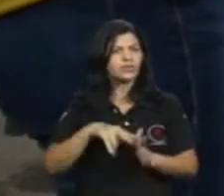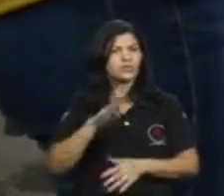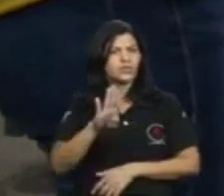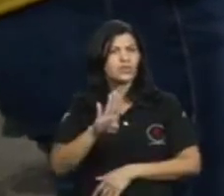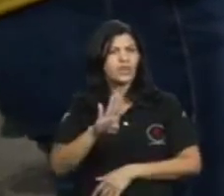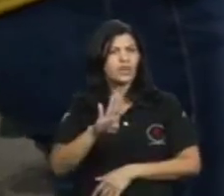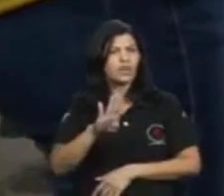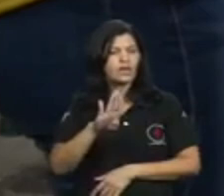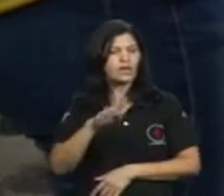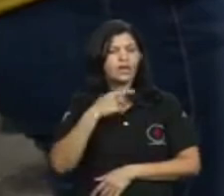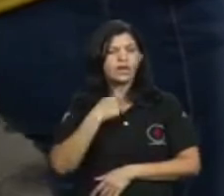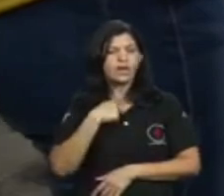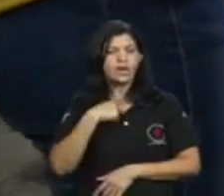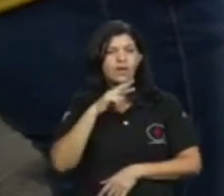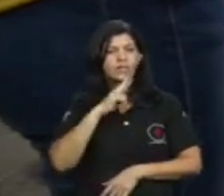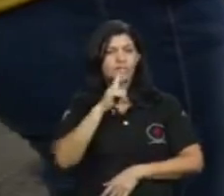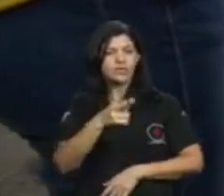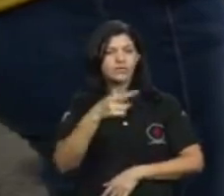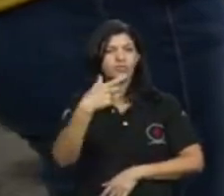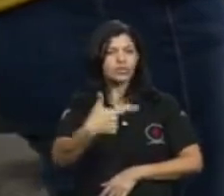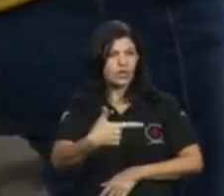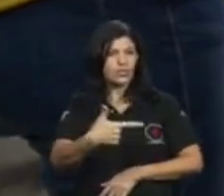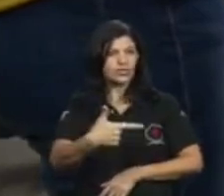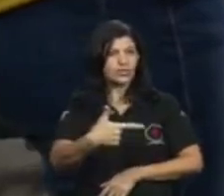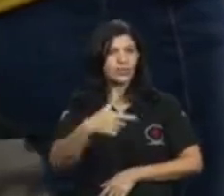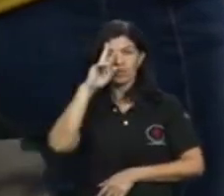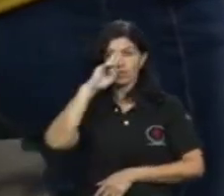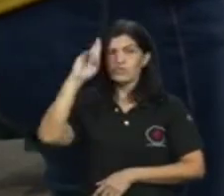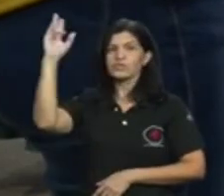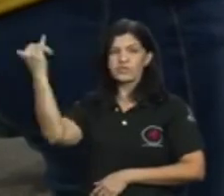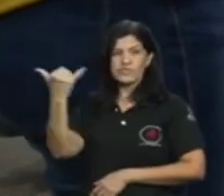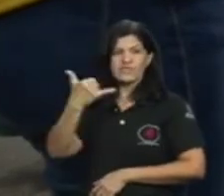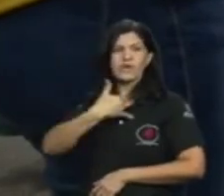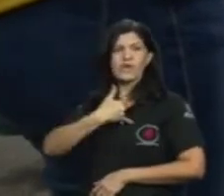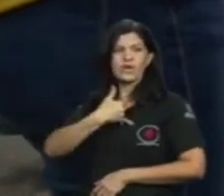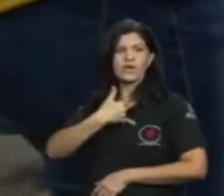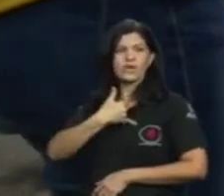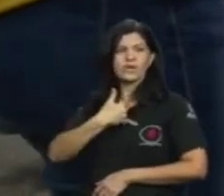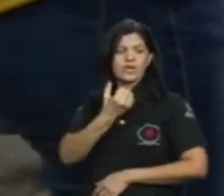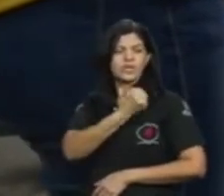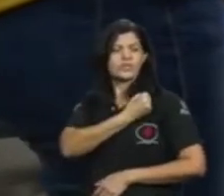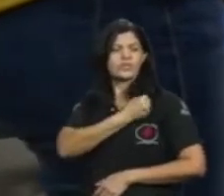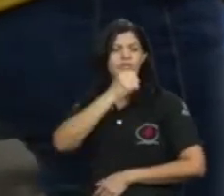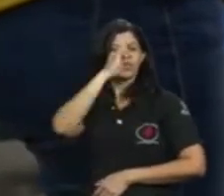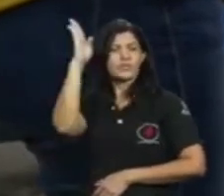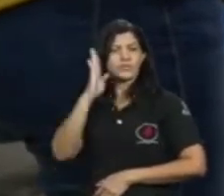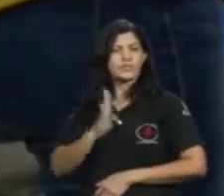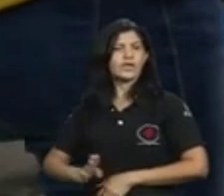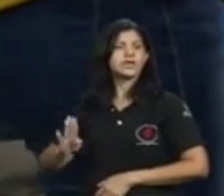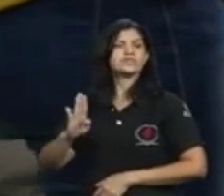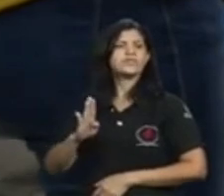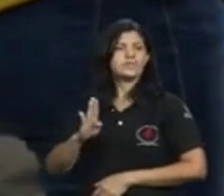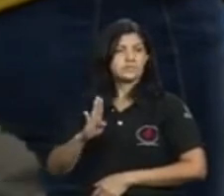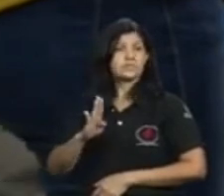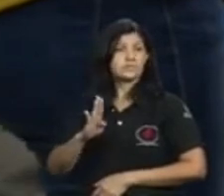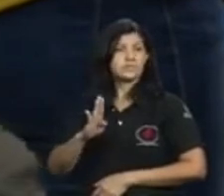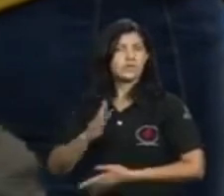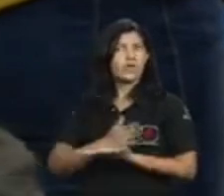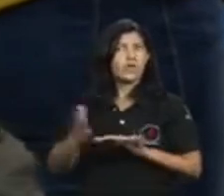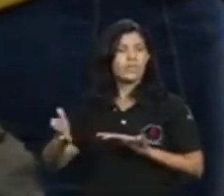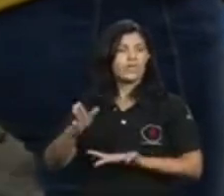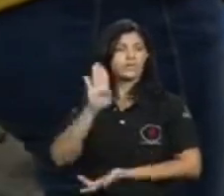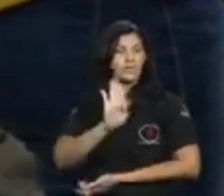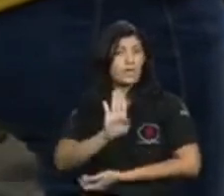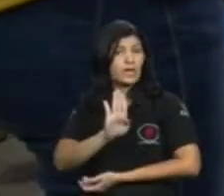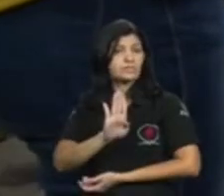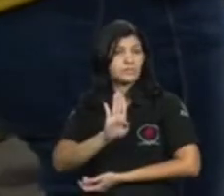2. O Senhor me disse, e o número do Brasil? Eu disse, começa com B, é